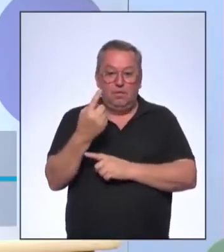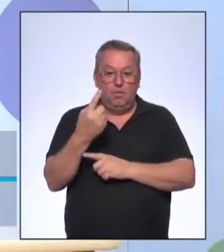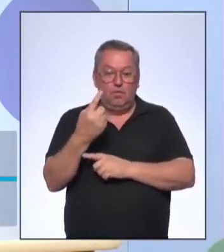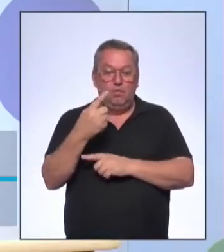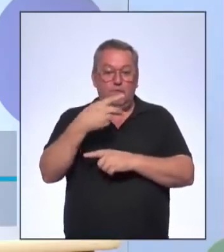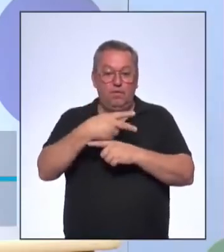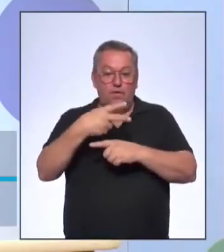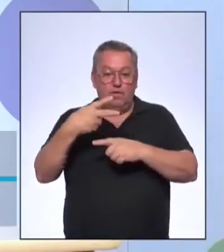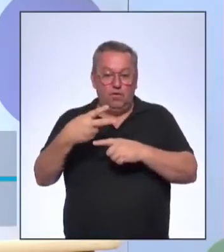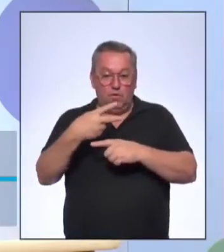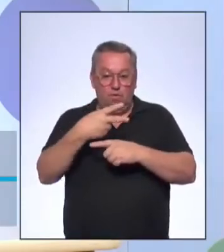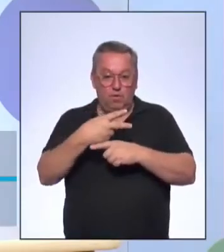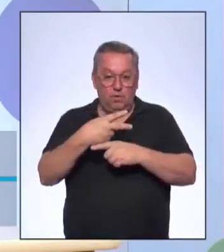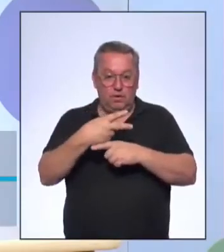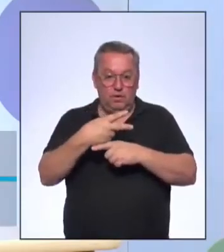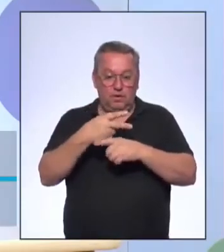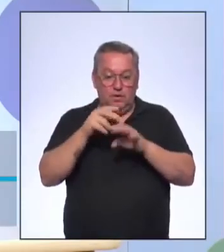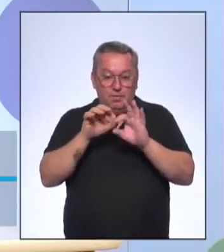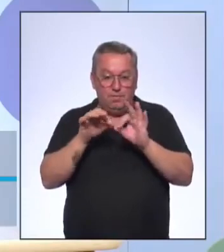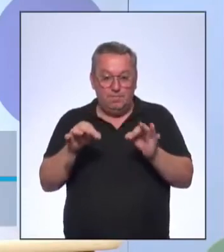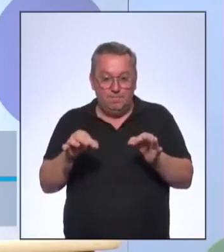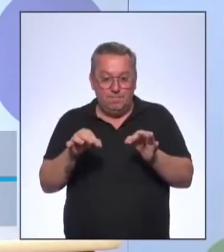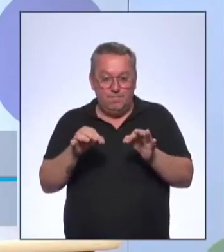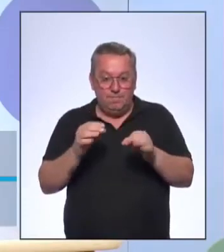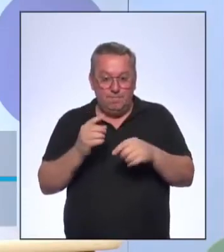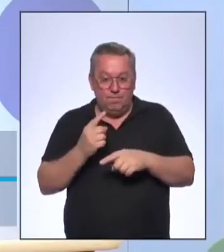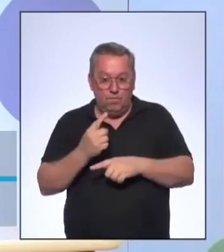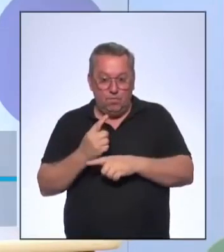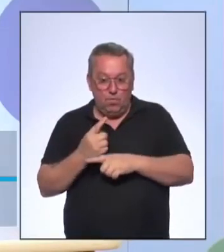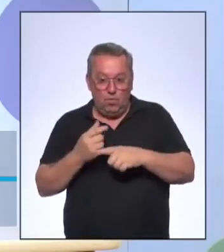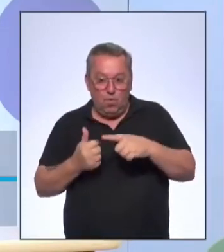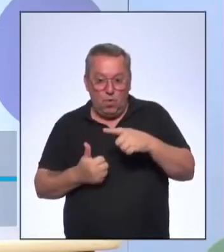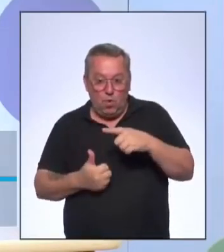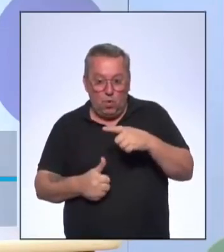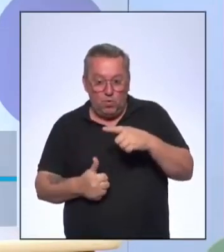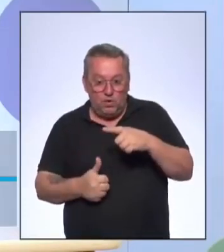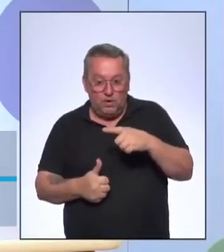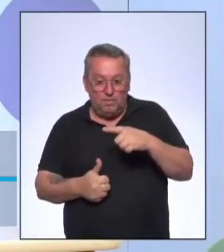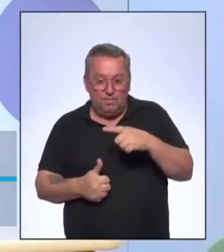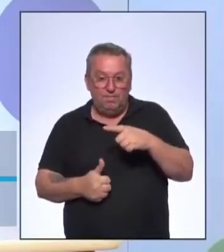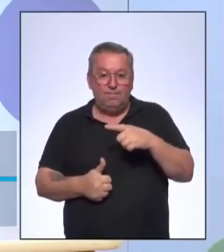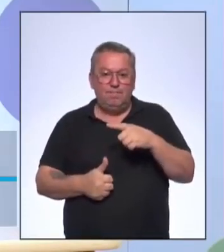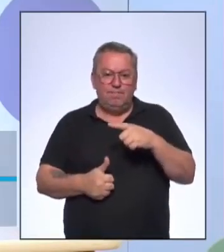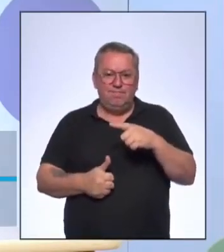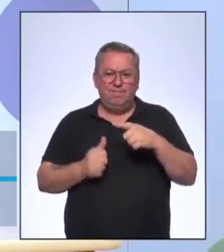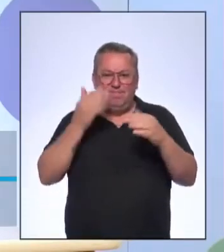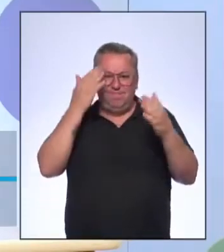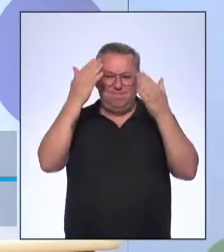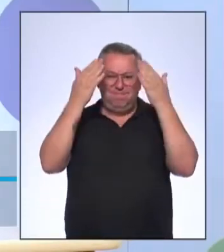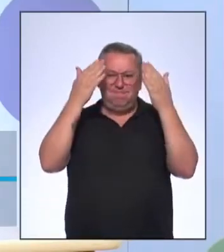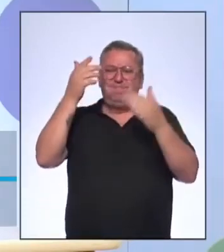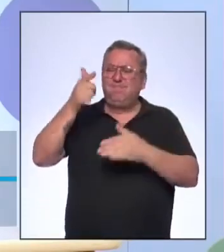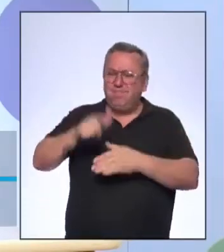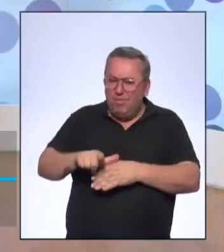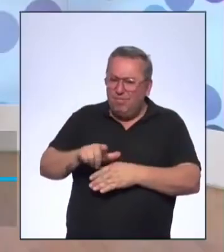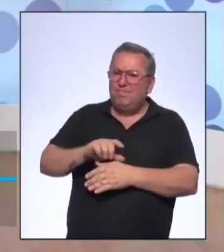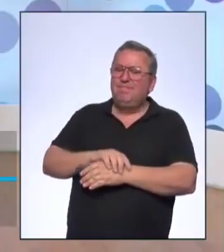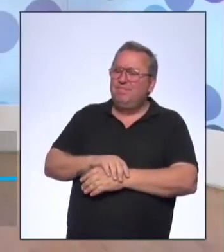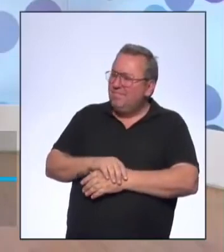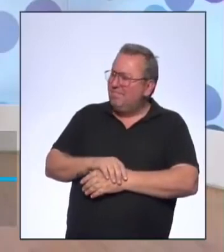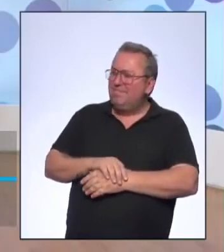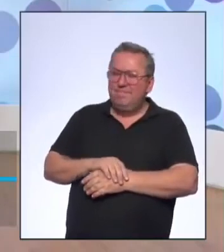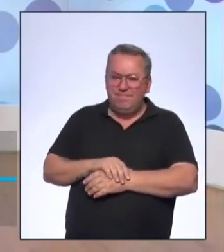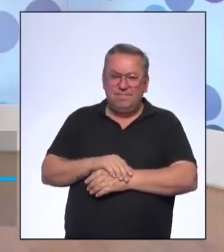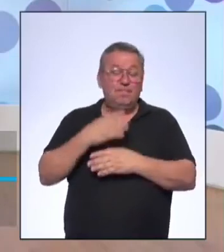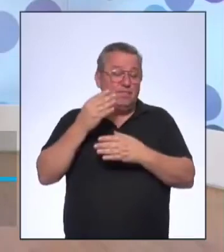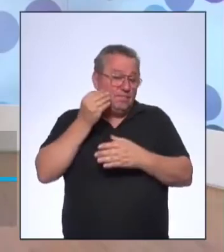1,22 avos e que simplificado fica 1,11 avos. Estou na dúvida de novo, Jonas. Bora lá,